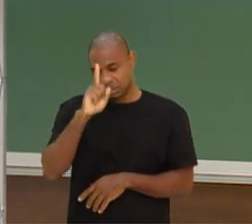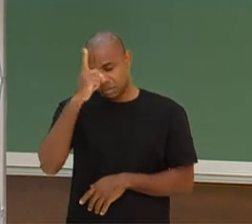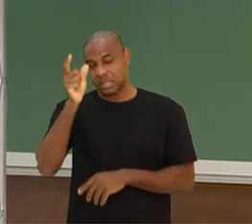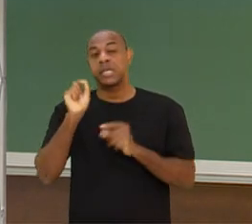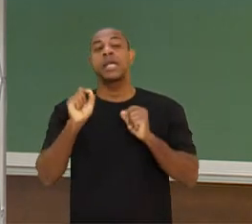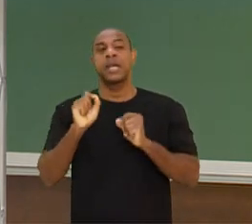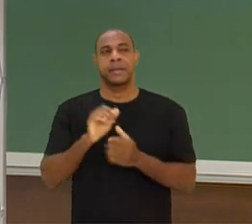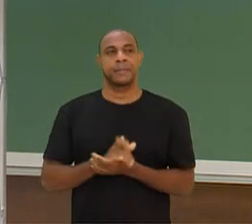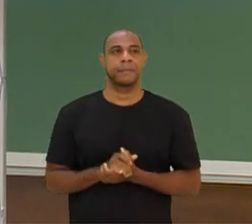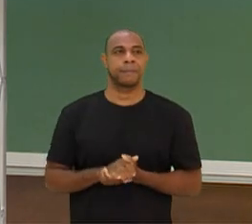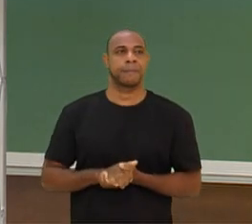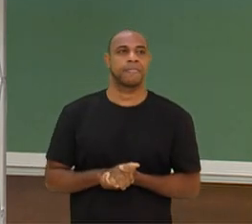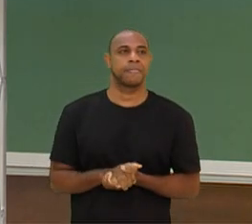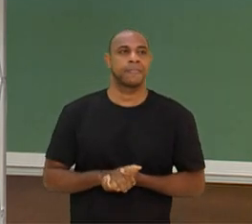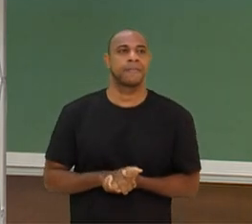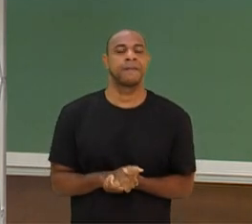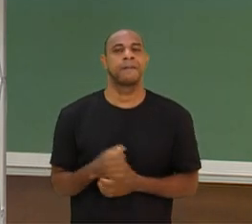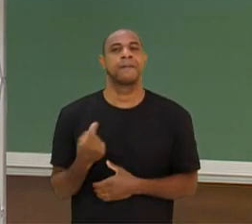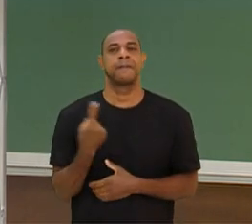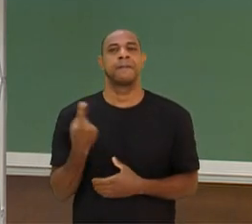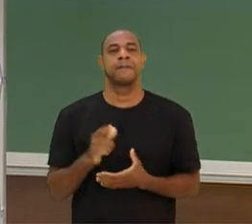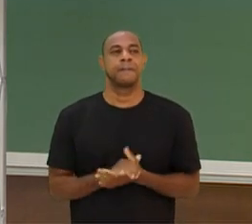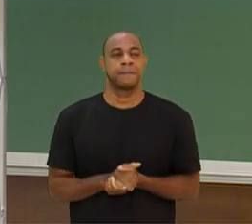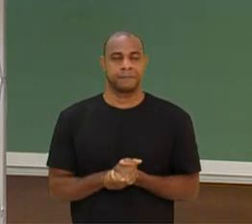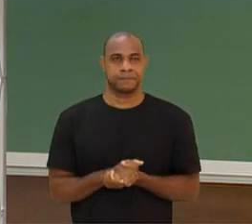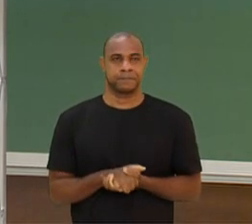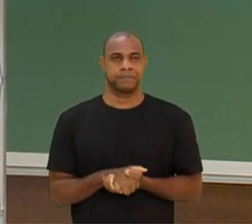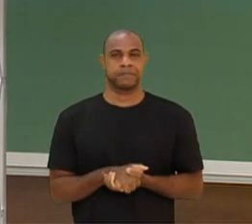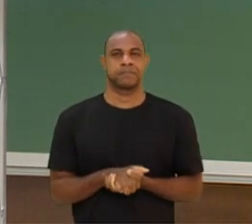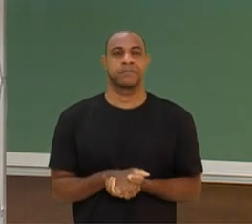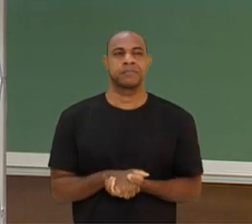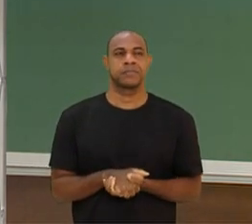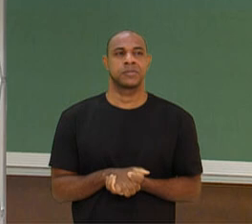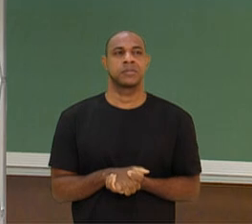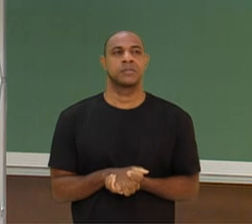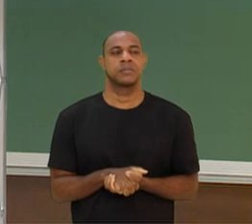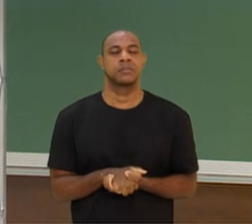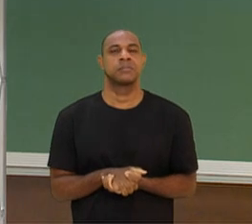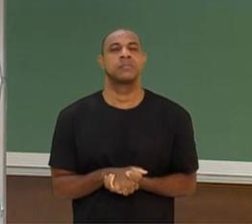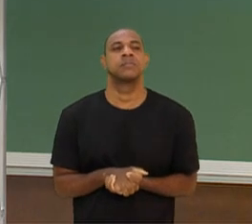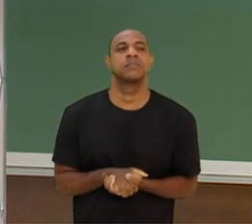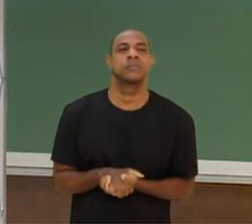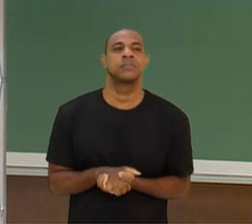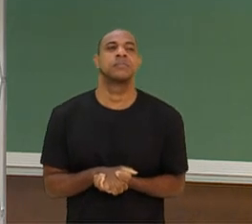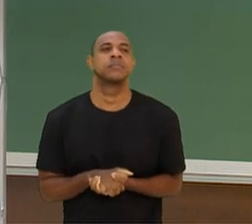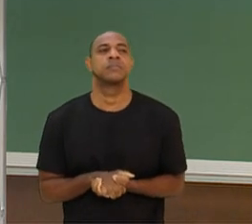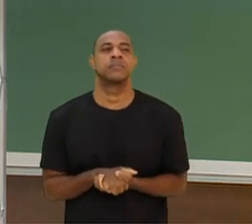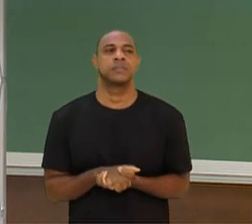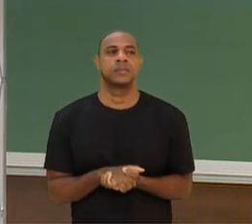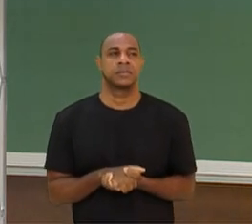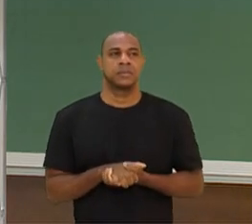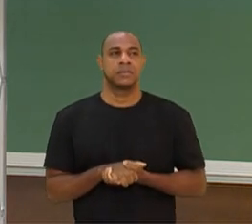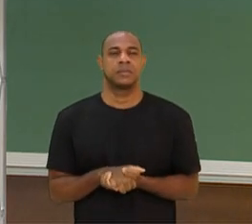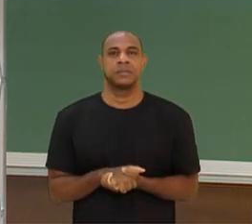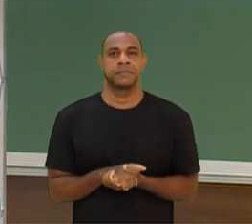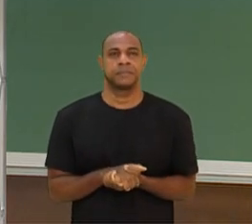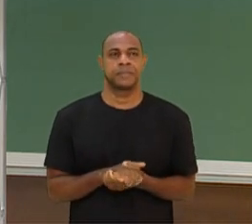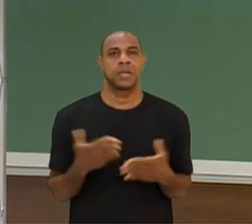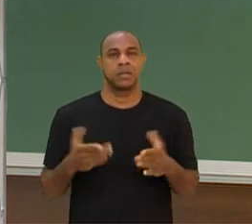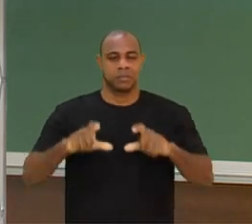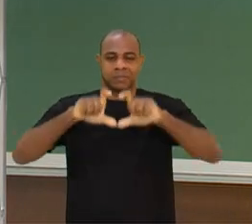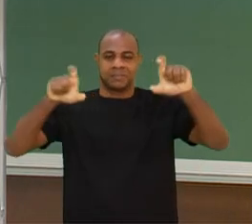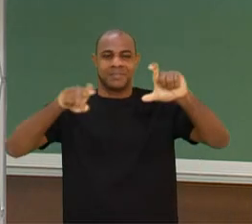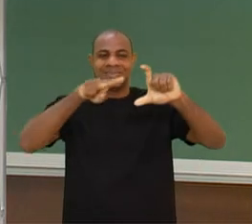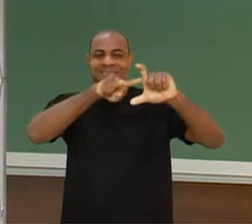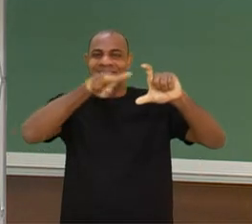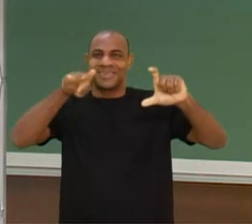é. According to the chart, answer the questions. Langston Hughes, among the most versatile and prolific